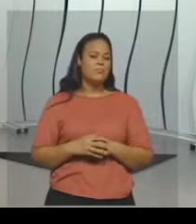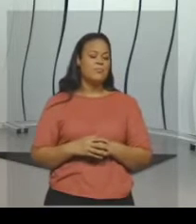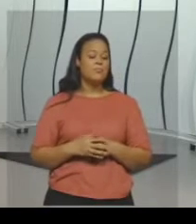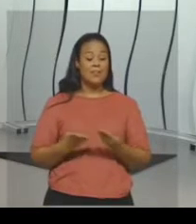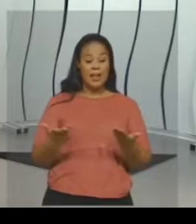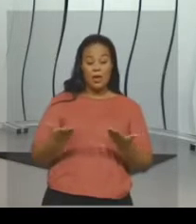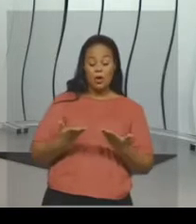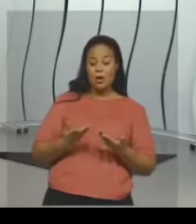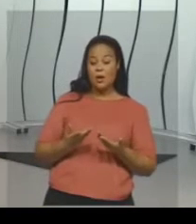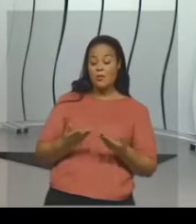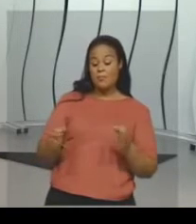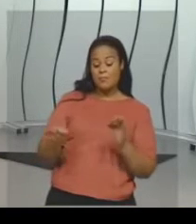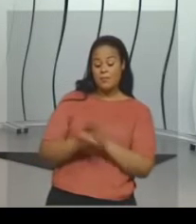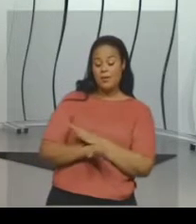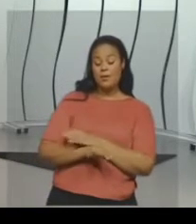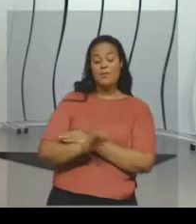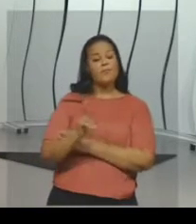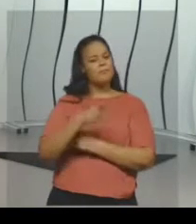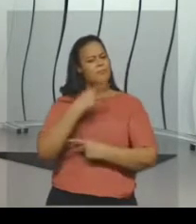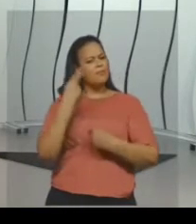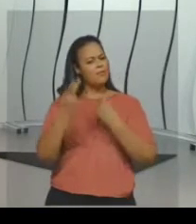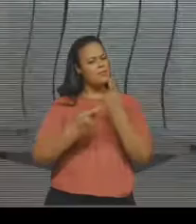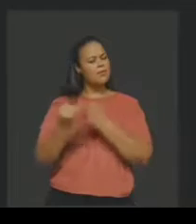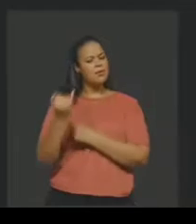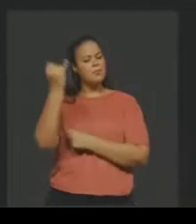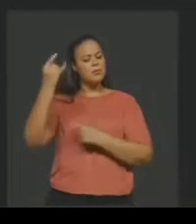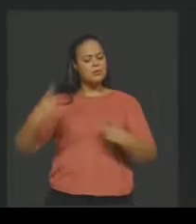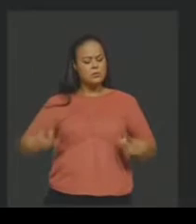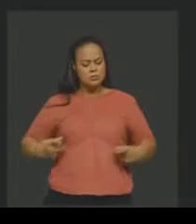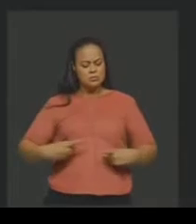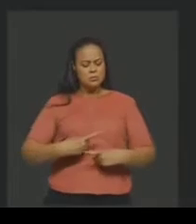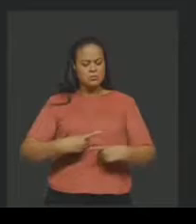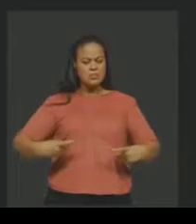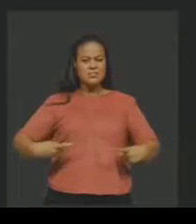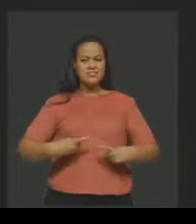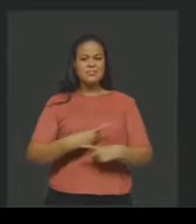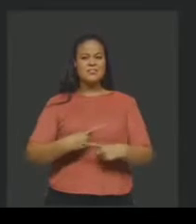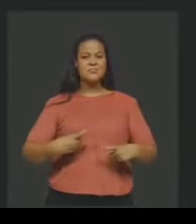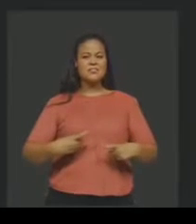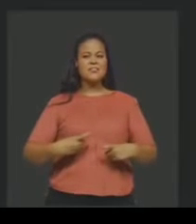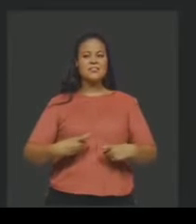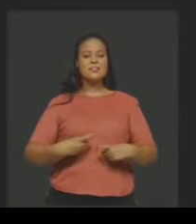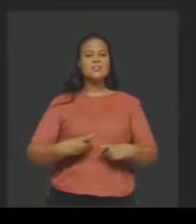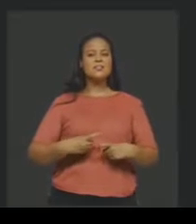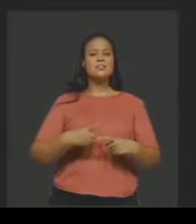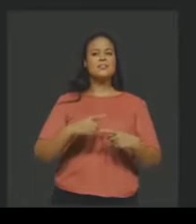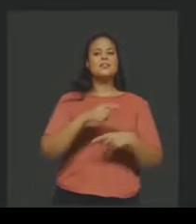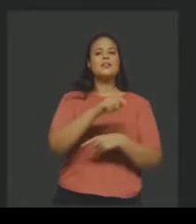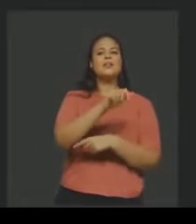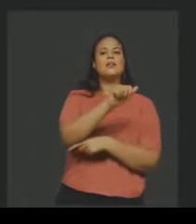Agora, para finalizar, vamos falar da importância das bactérias. Elas são autotróficas